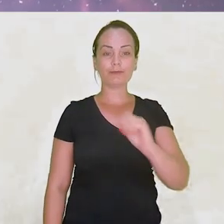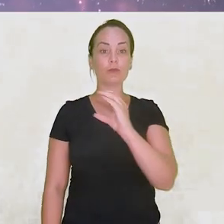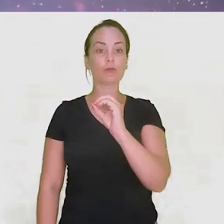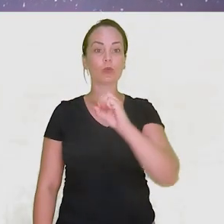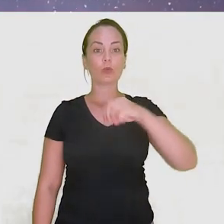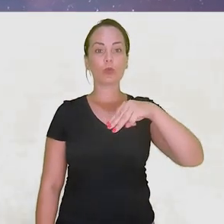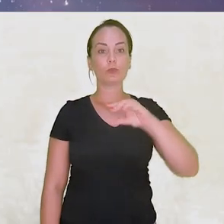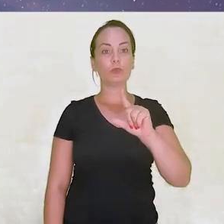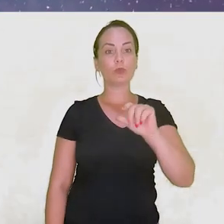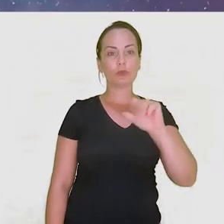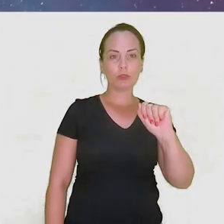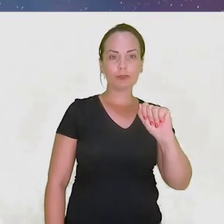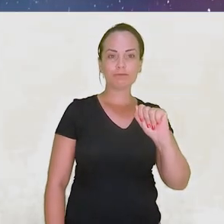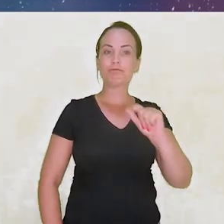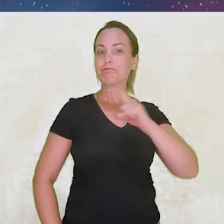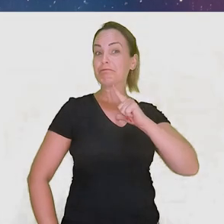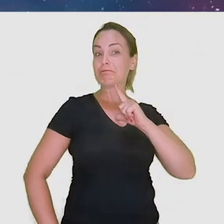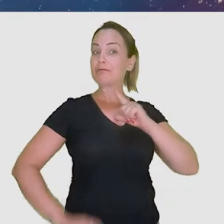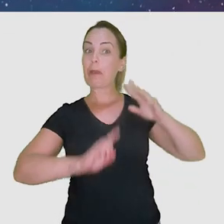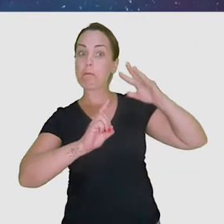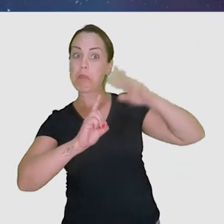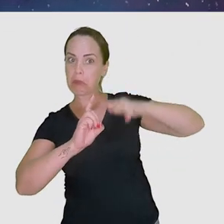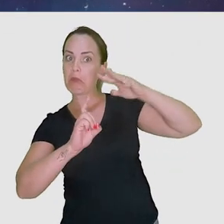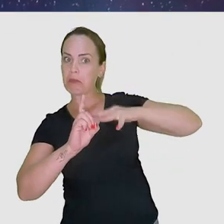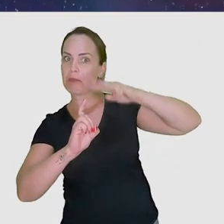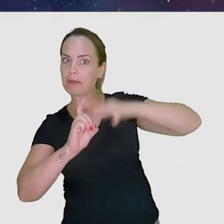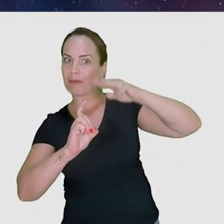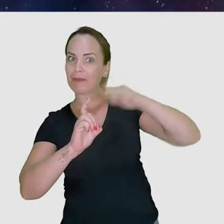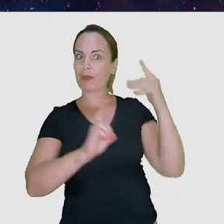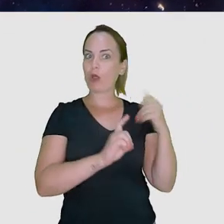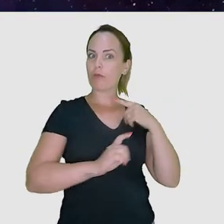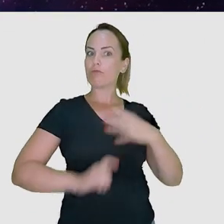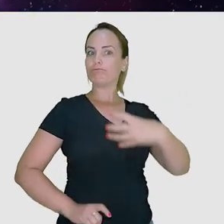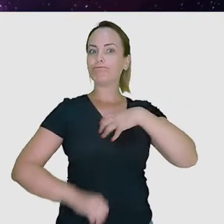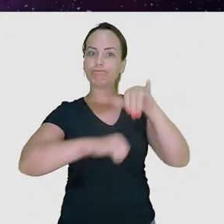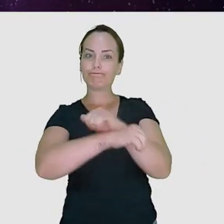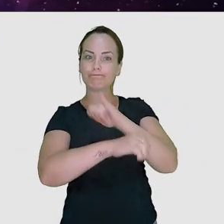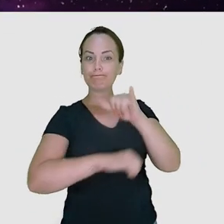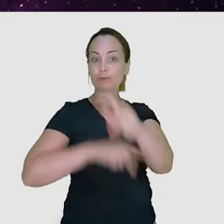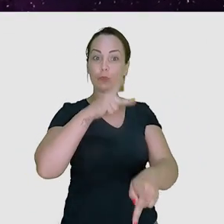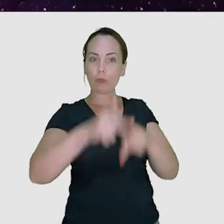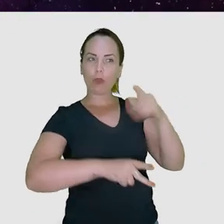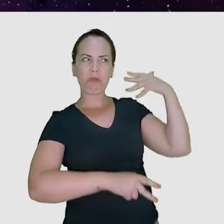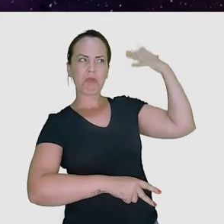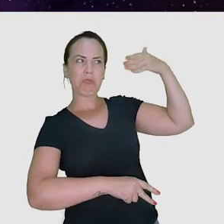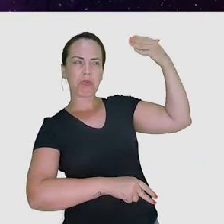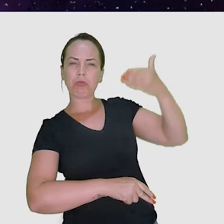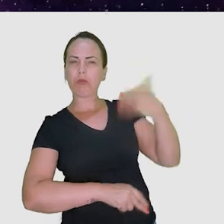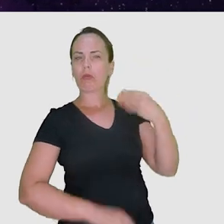A cosmologia, combinada com um conjunto de mitos, é a forma encontrada para tentar entender o